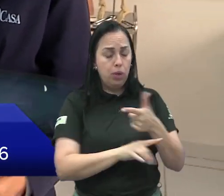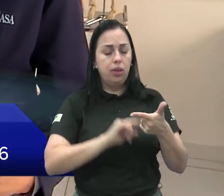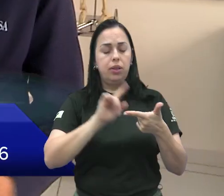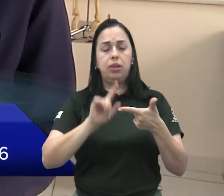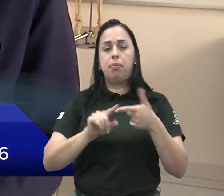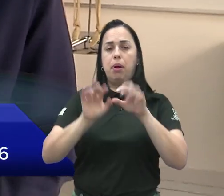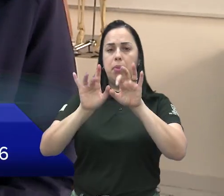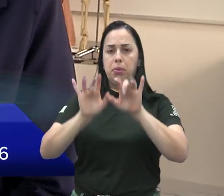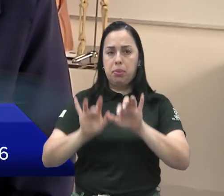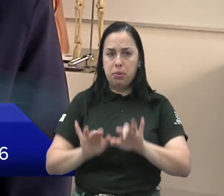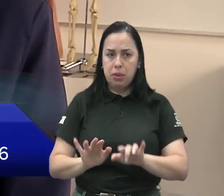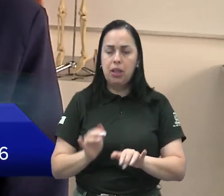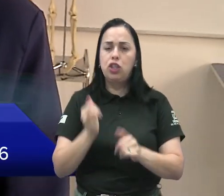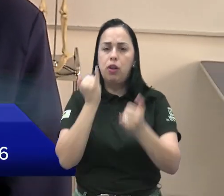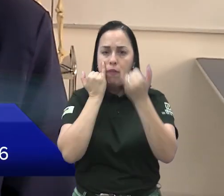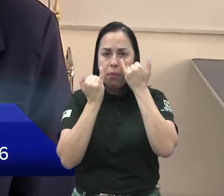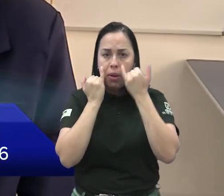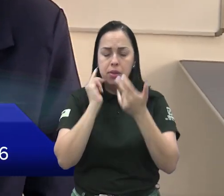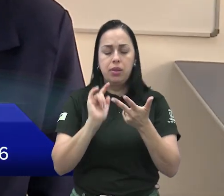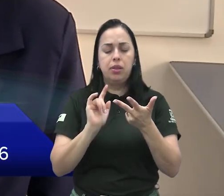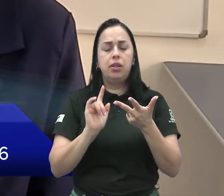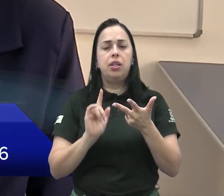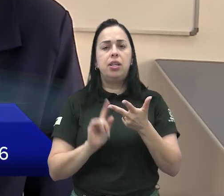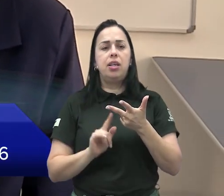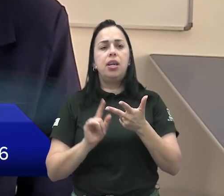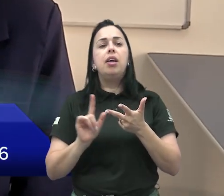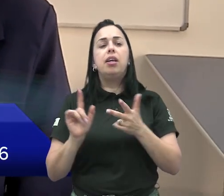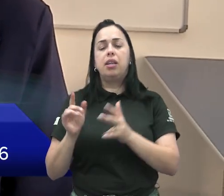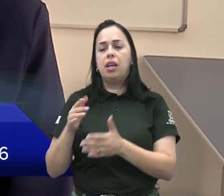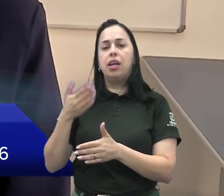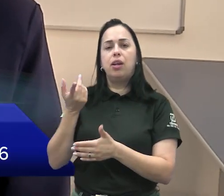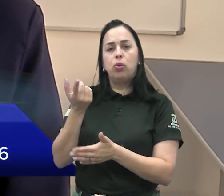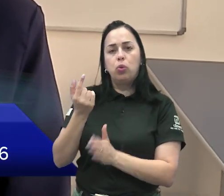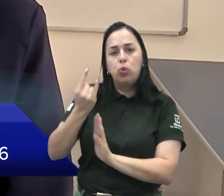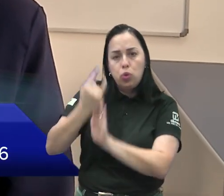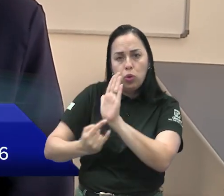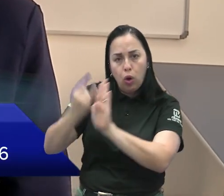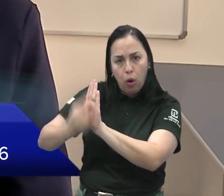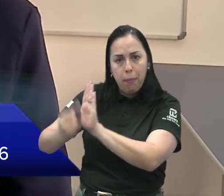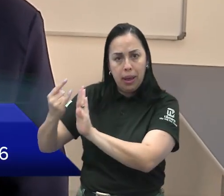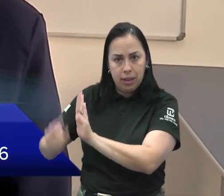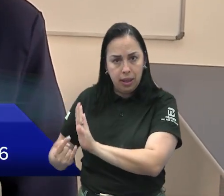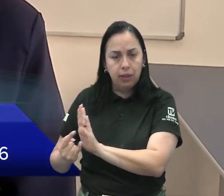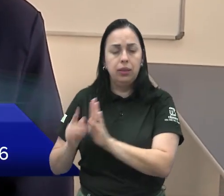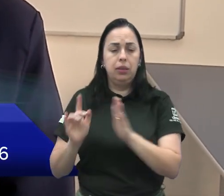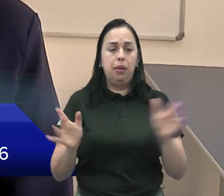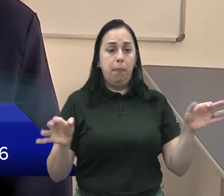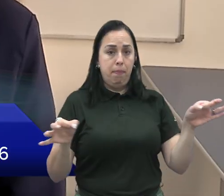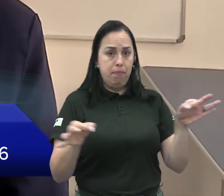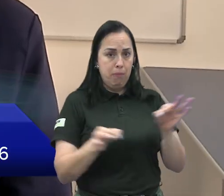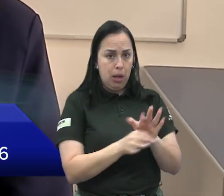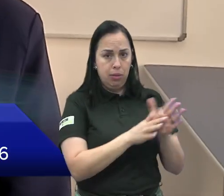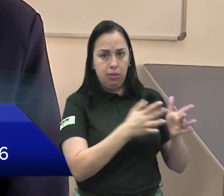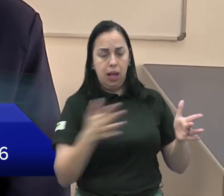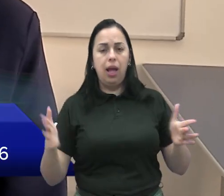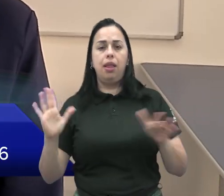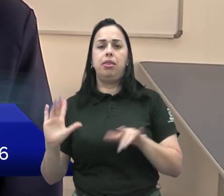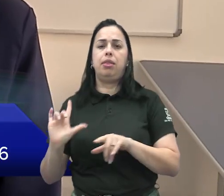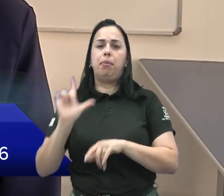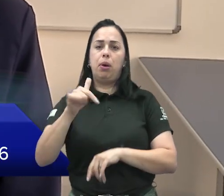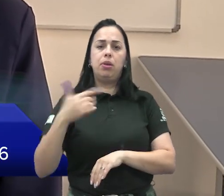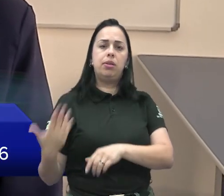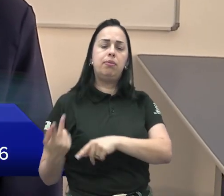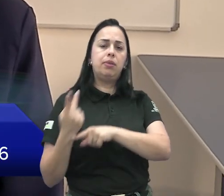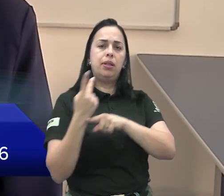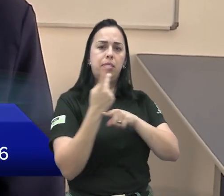leitura, preencher o formulário socioeconômico e separar a documentação comprobatória. Uma vez feita essa etapa, ele precisa comparecer